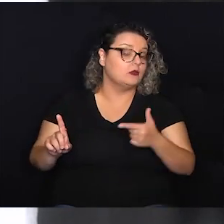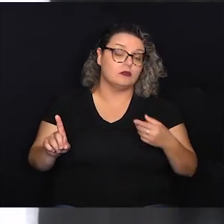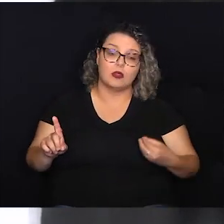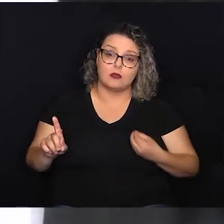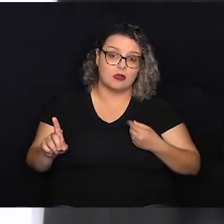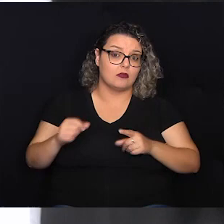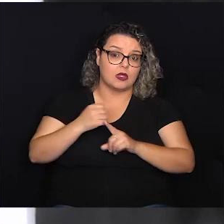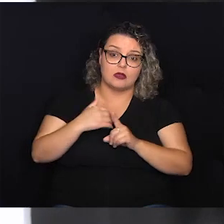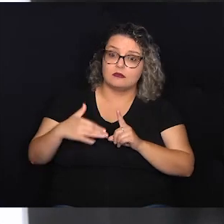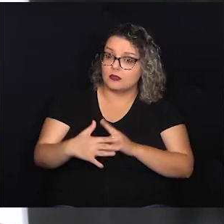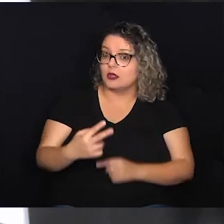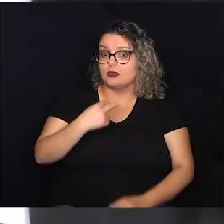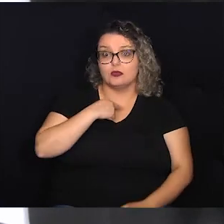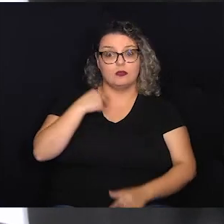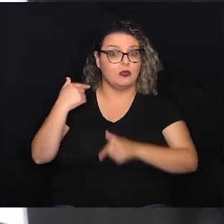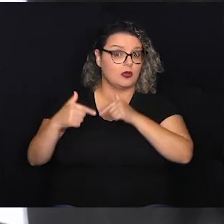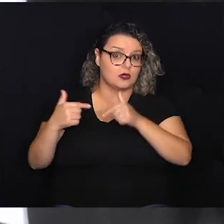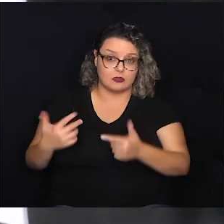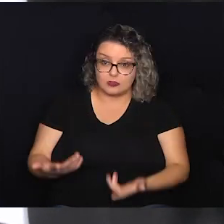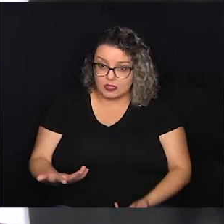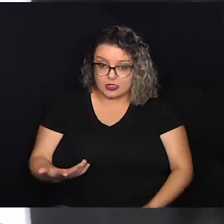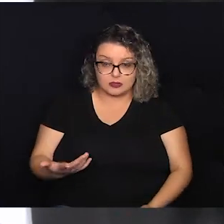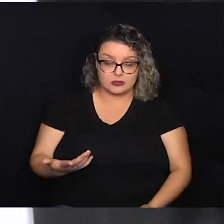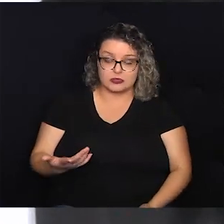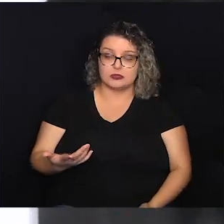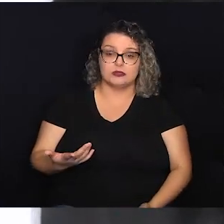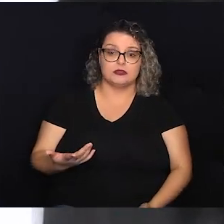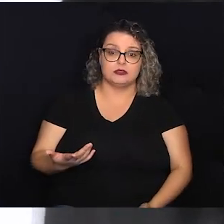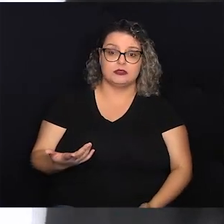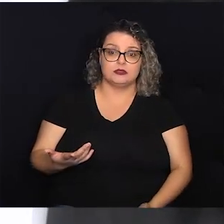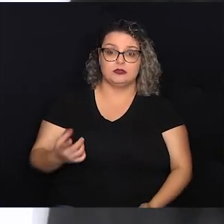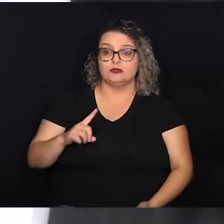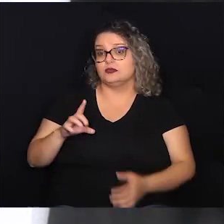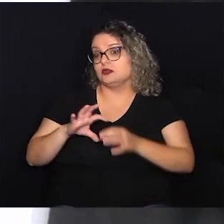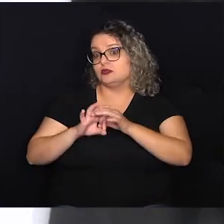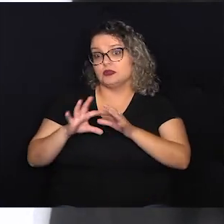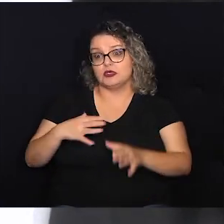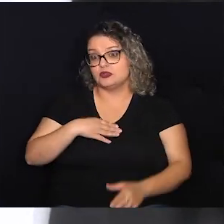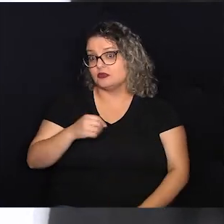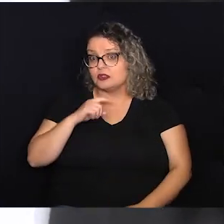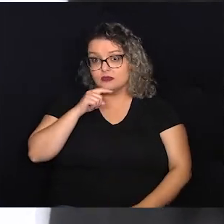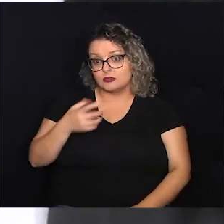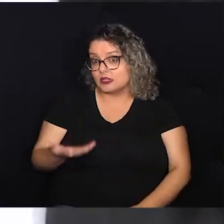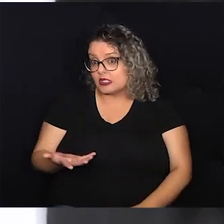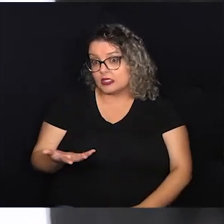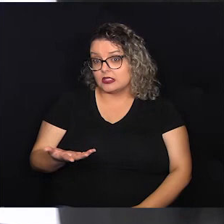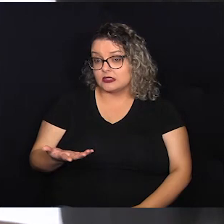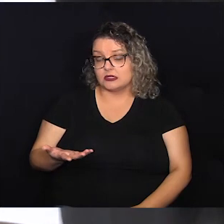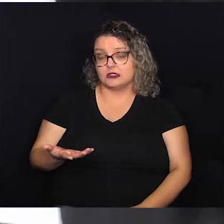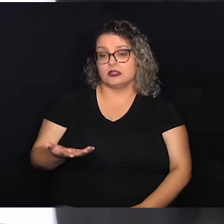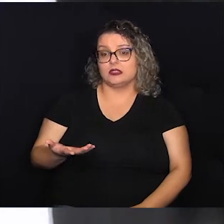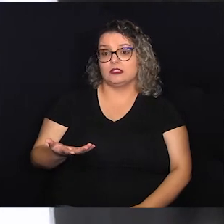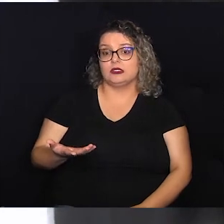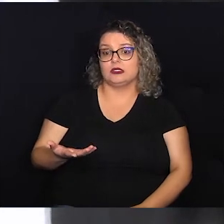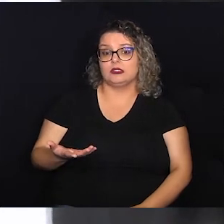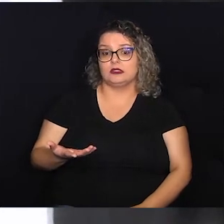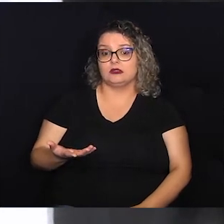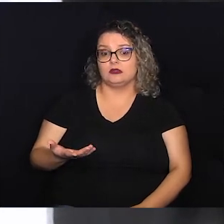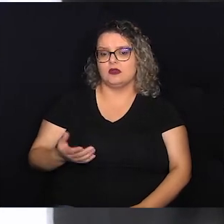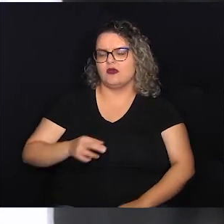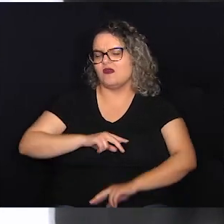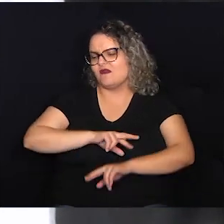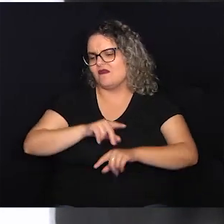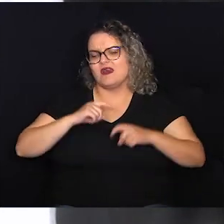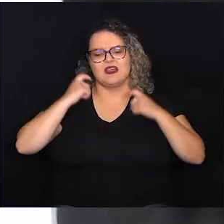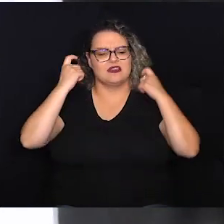pode trabalhar, ela não deixa o filho com ninguém. Sim. Ela acarreta de tantas